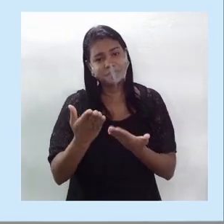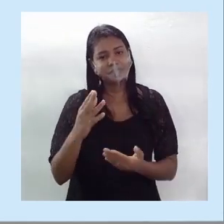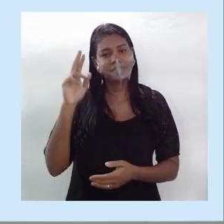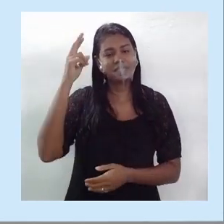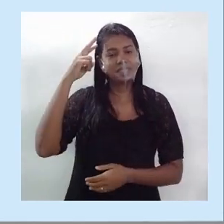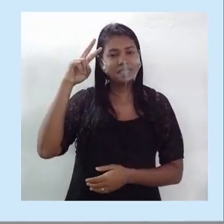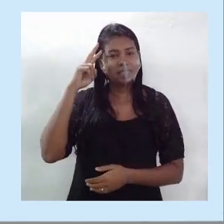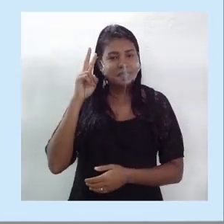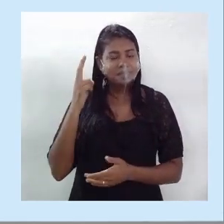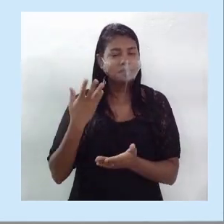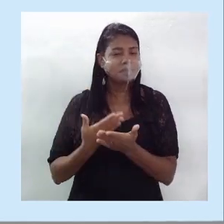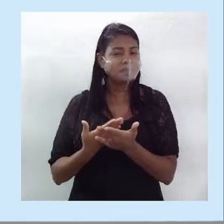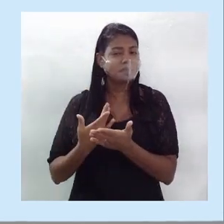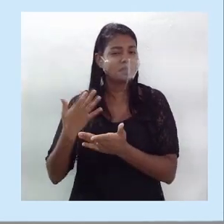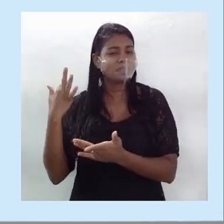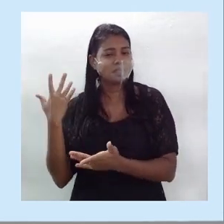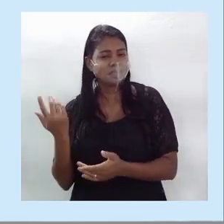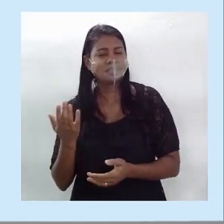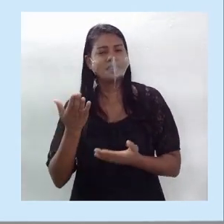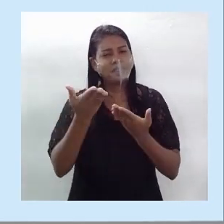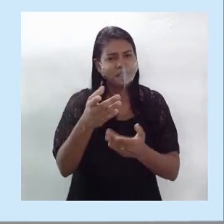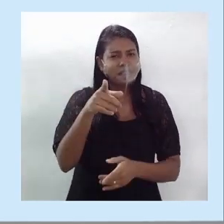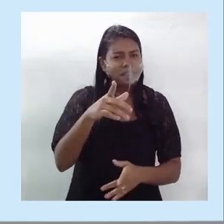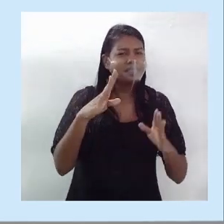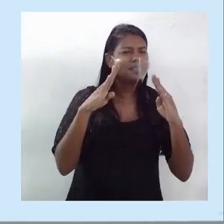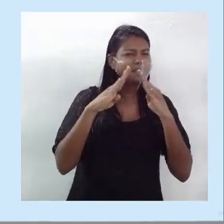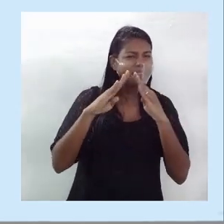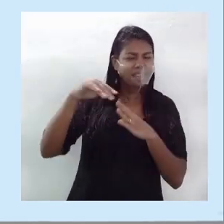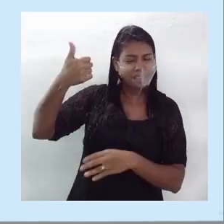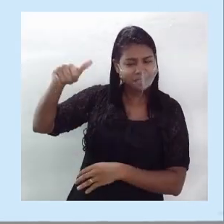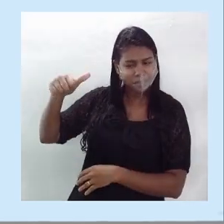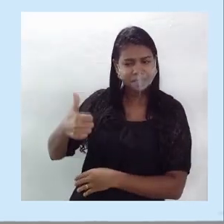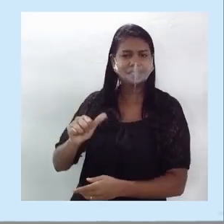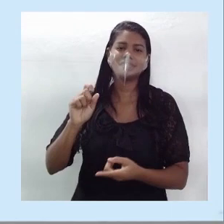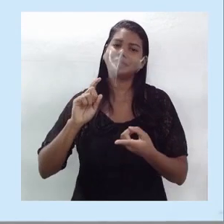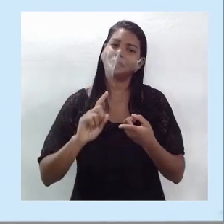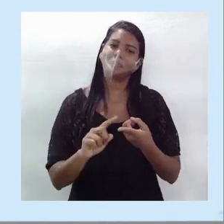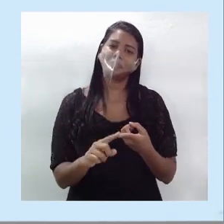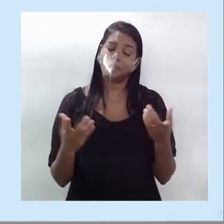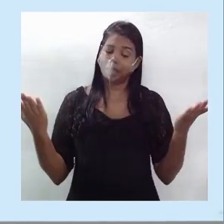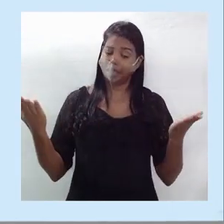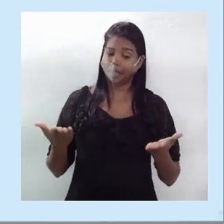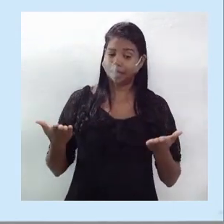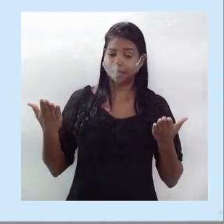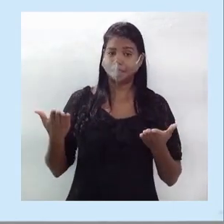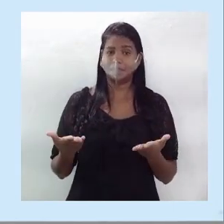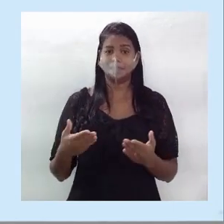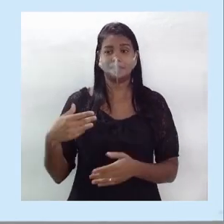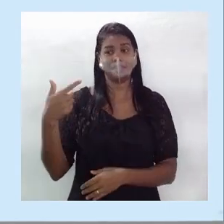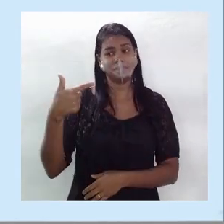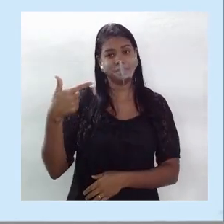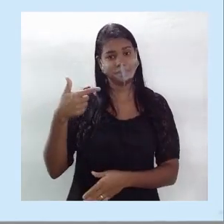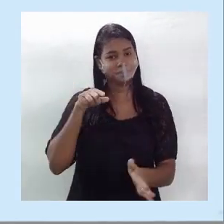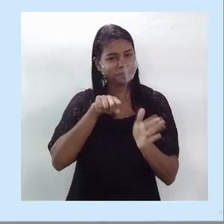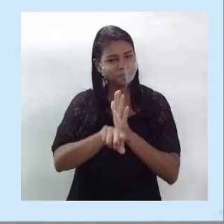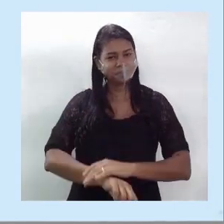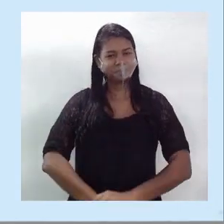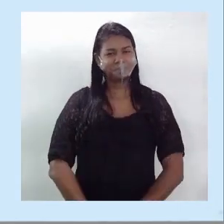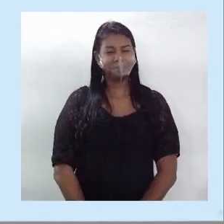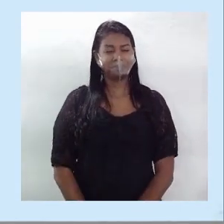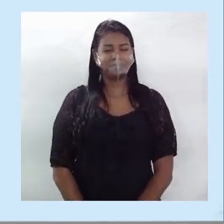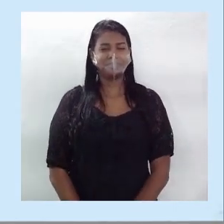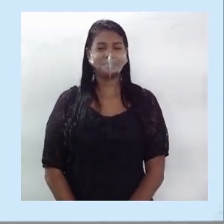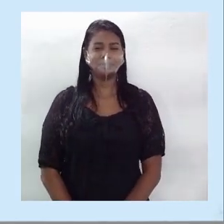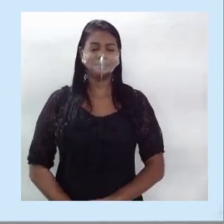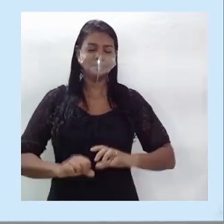lembrar e fazer a sua atividade em casa ou fazer sua avaliação. Então agora a gente vai para a segunda questão. Bora lá